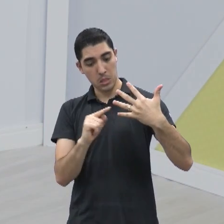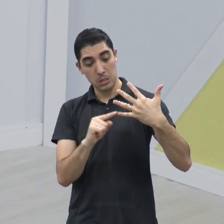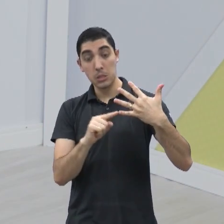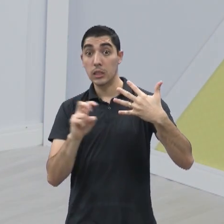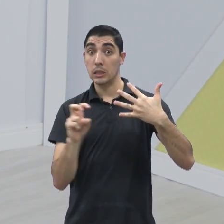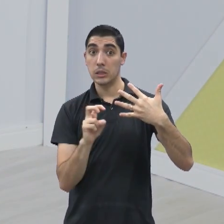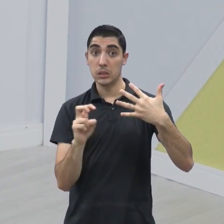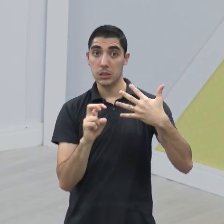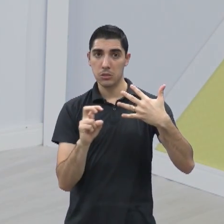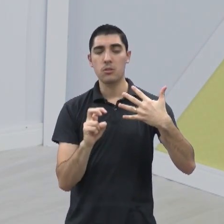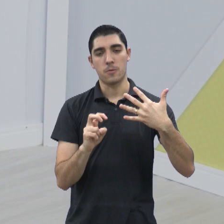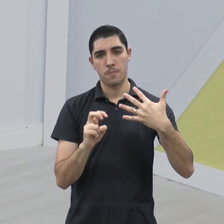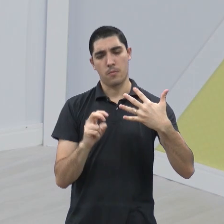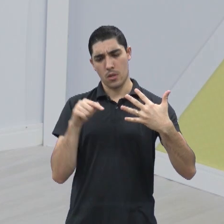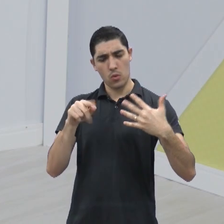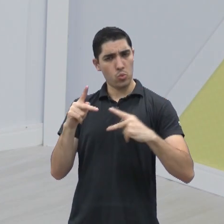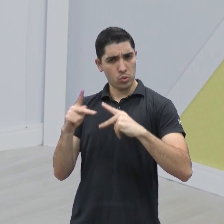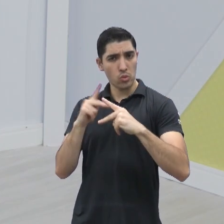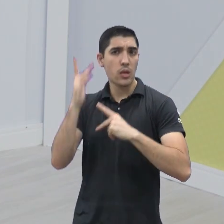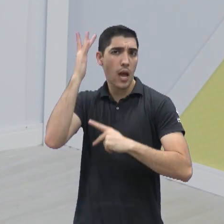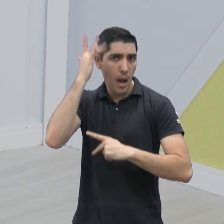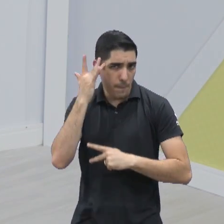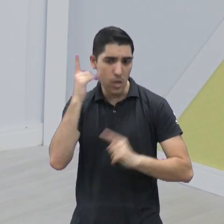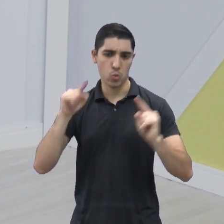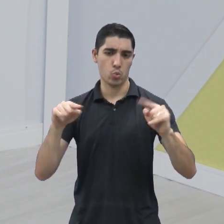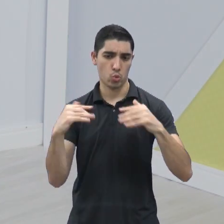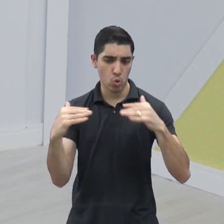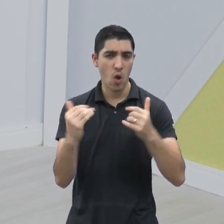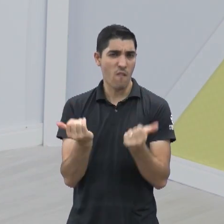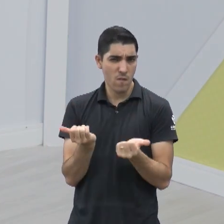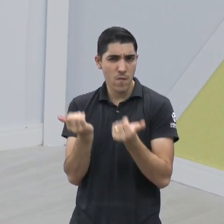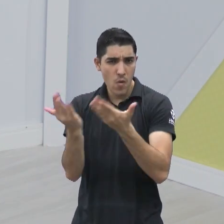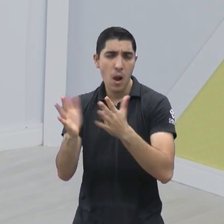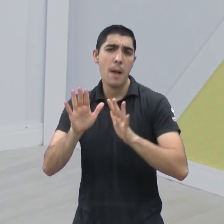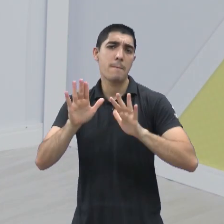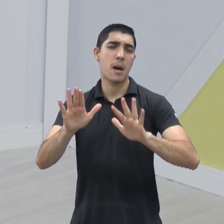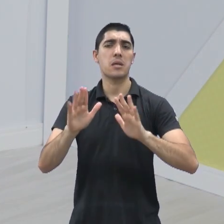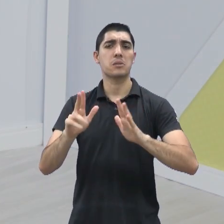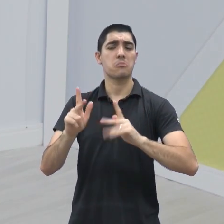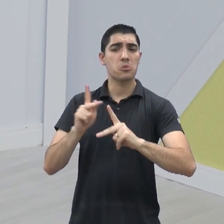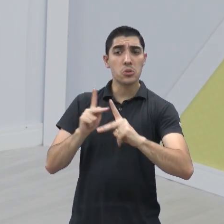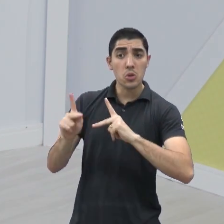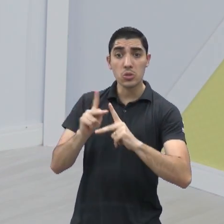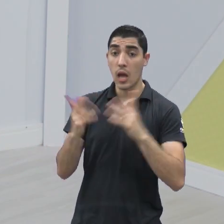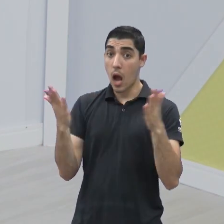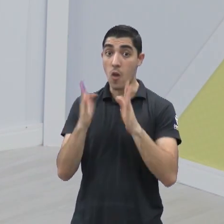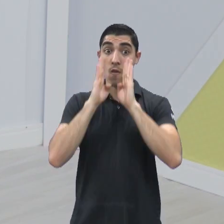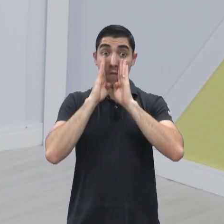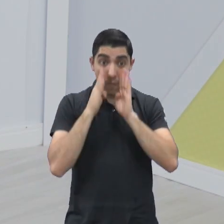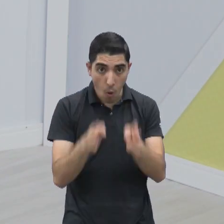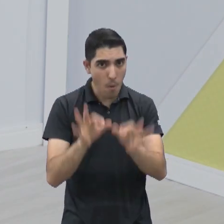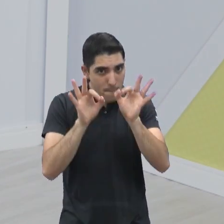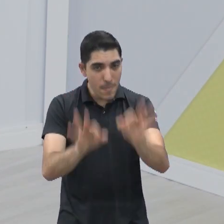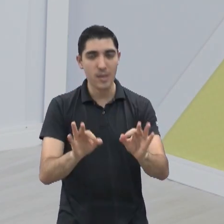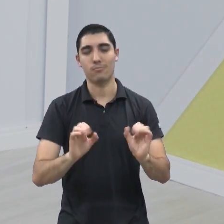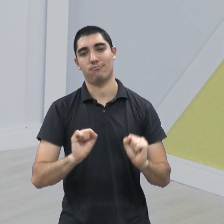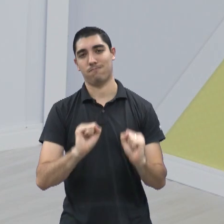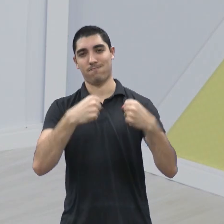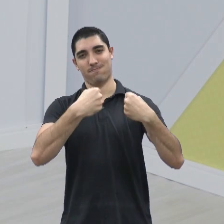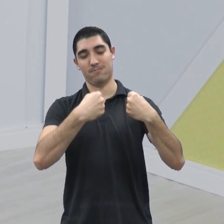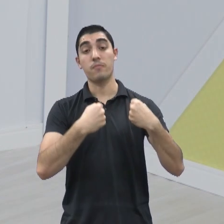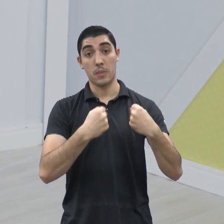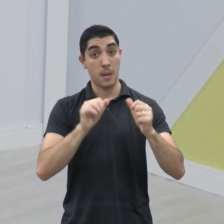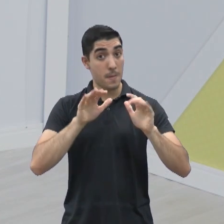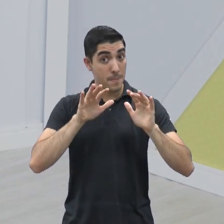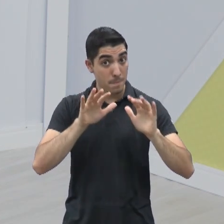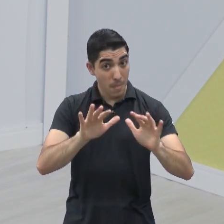E mesmo tendo jogo amanhã, fora de casa, não tem como não pensar já no mata-mata. O detalhe é que o adversário